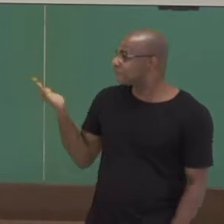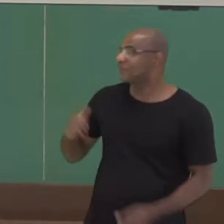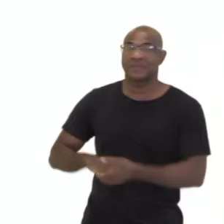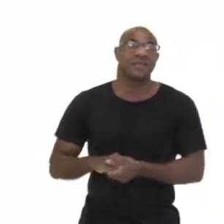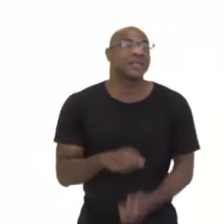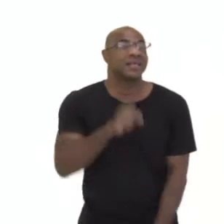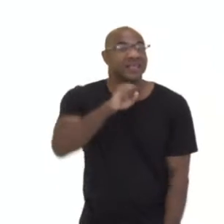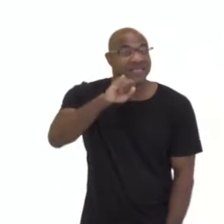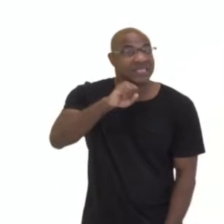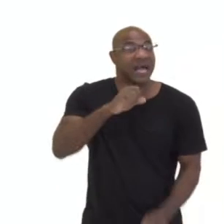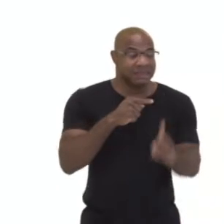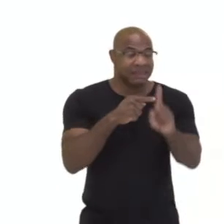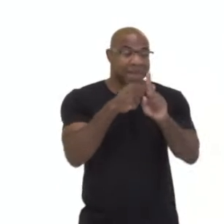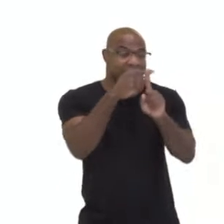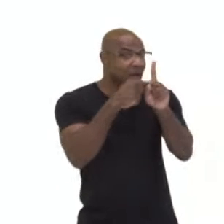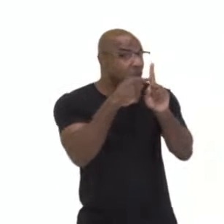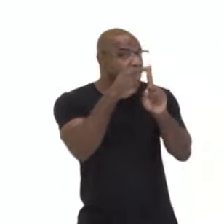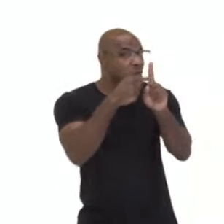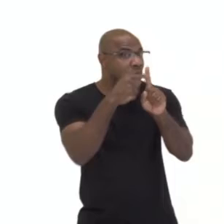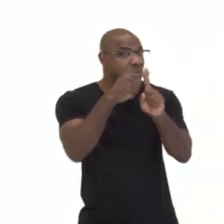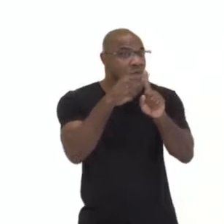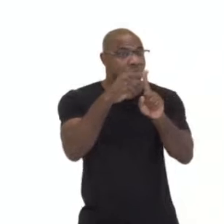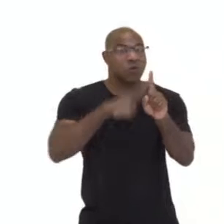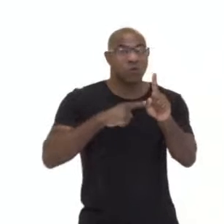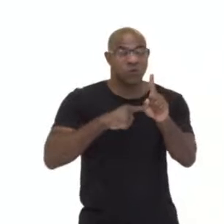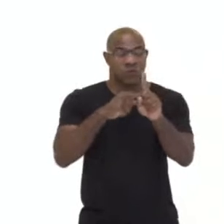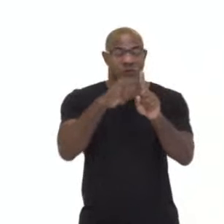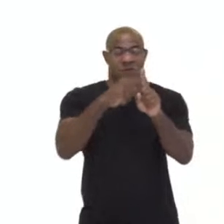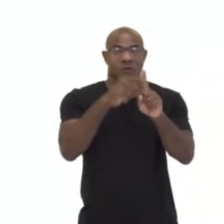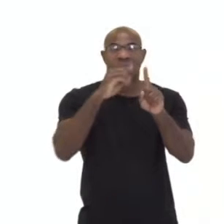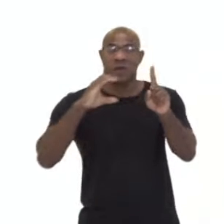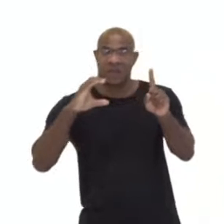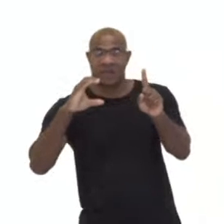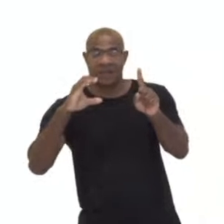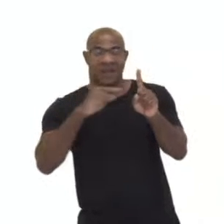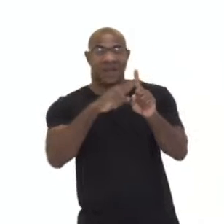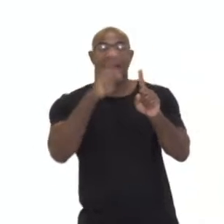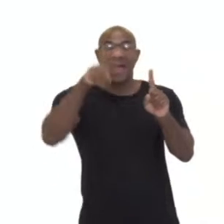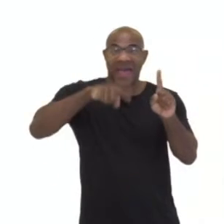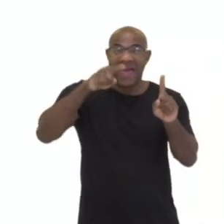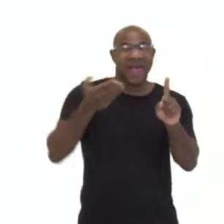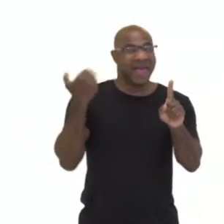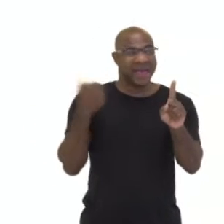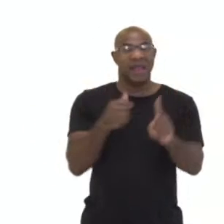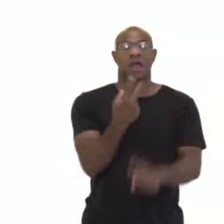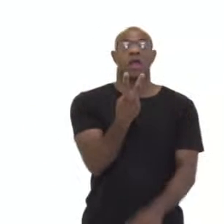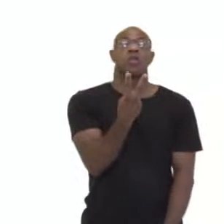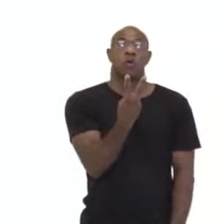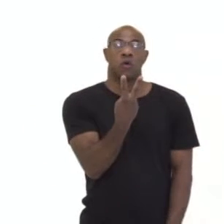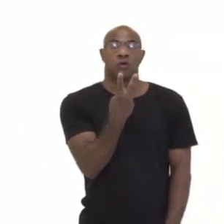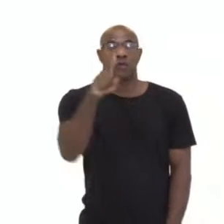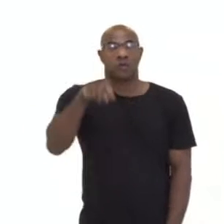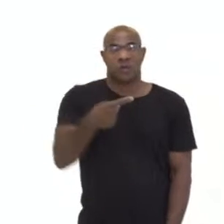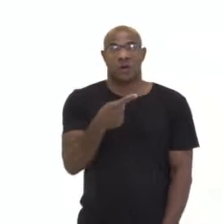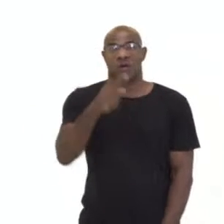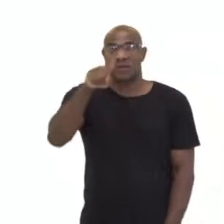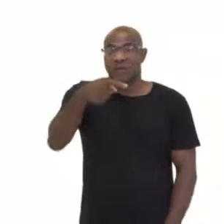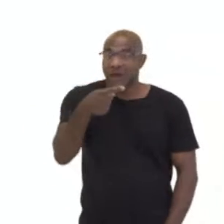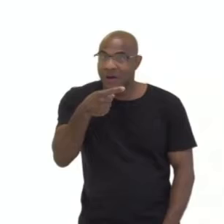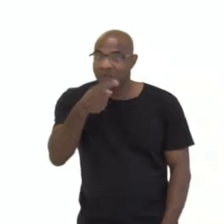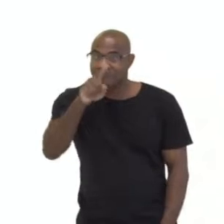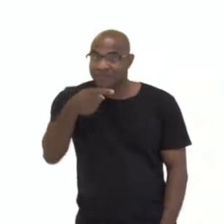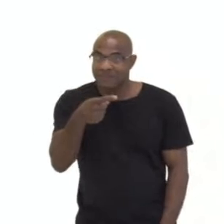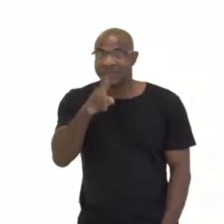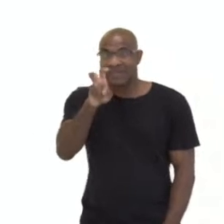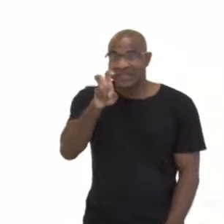a temperatura em graus Celsius era de 2,5 graus abaixo de